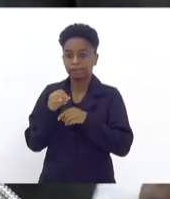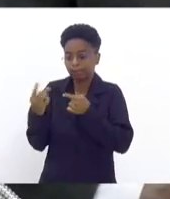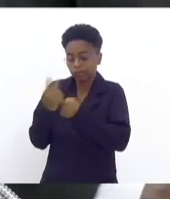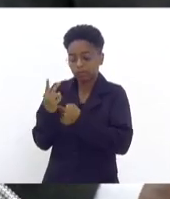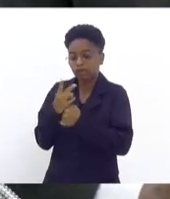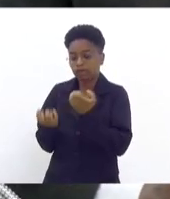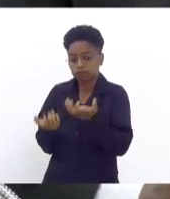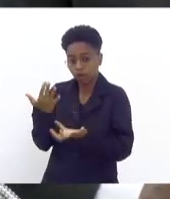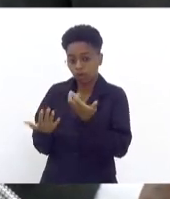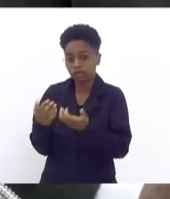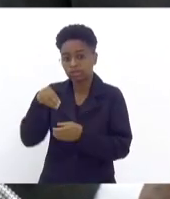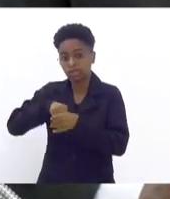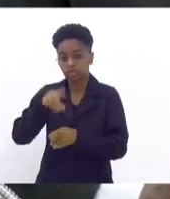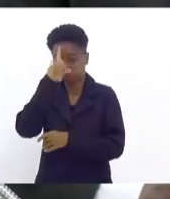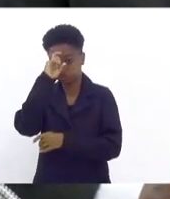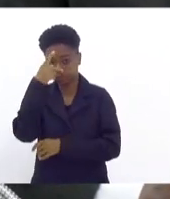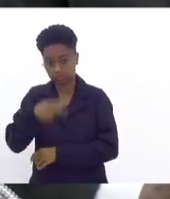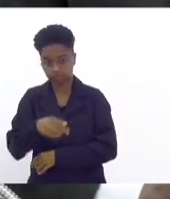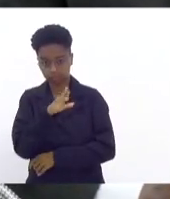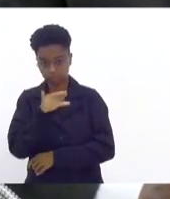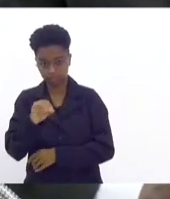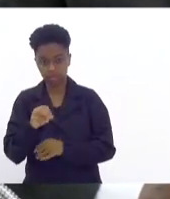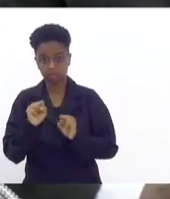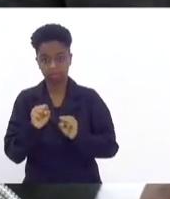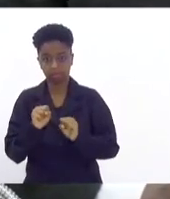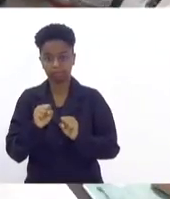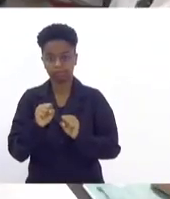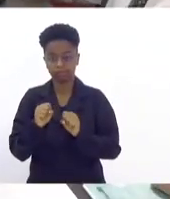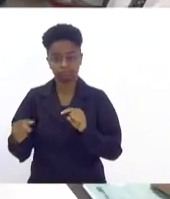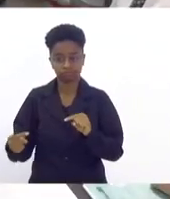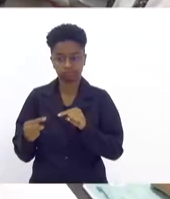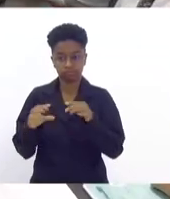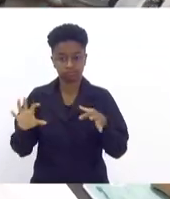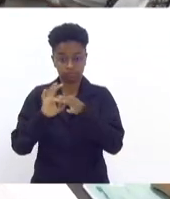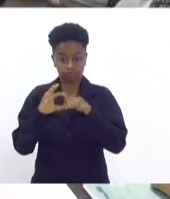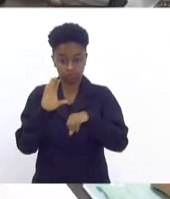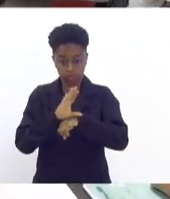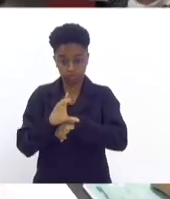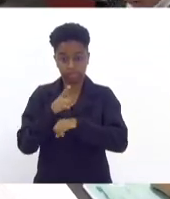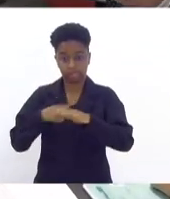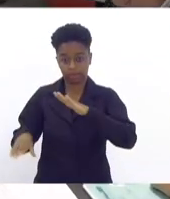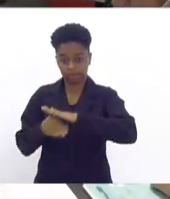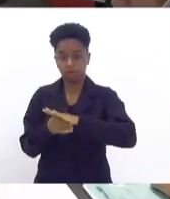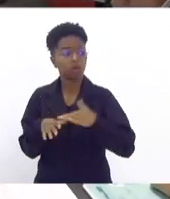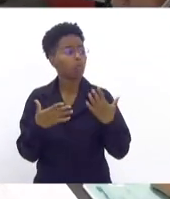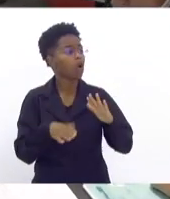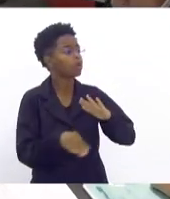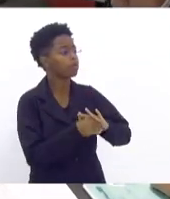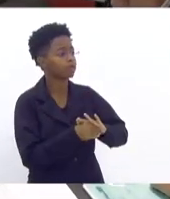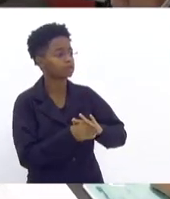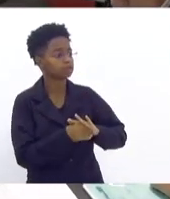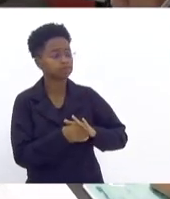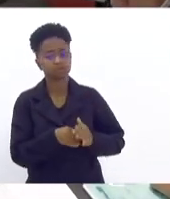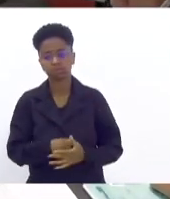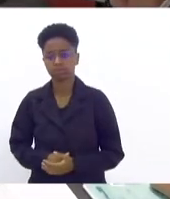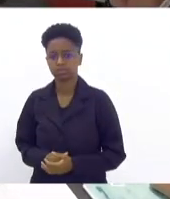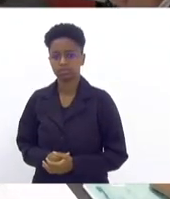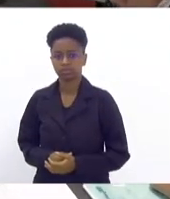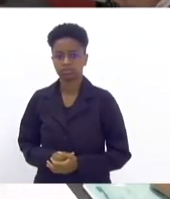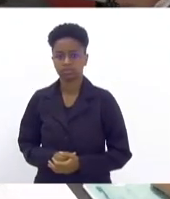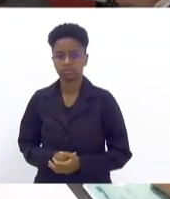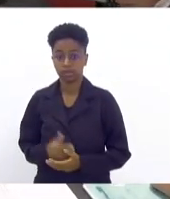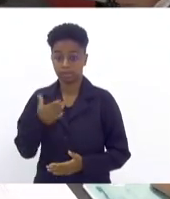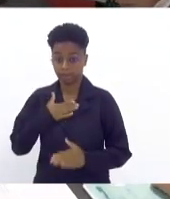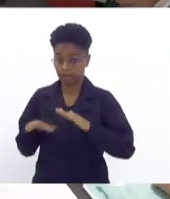Janeiro, meu parecer pela constitucionalidade com emenda. Em discussão. Qual a emenda, deputado Rodrigo? A